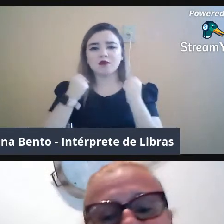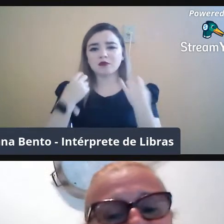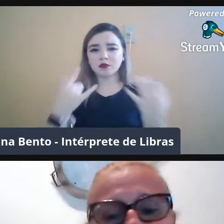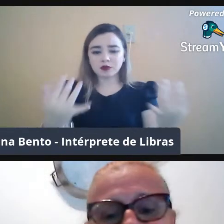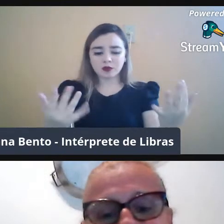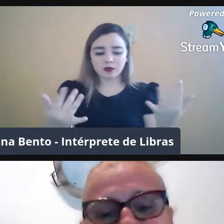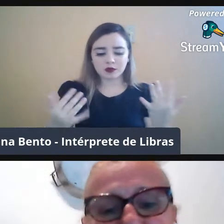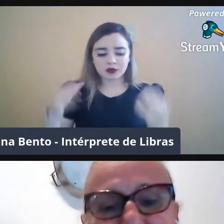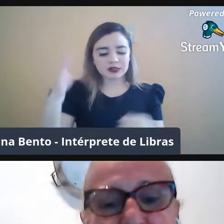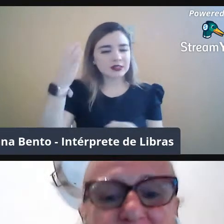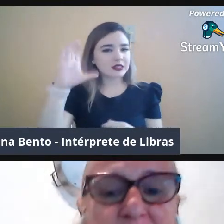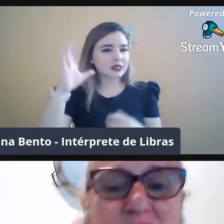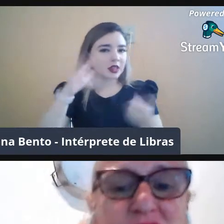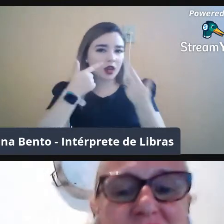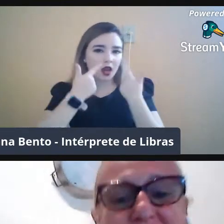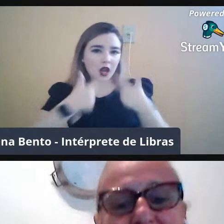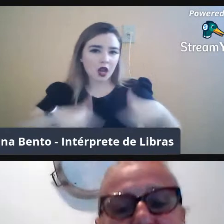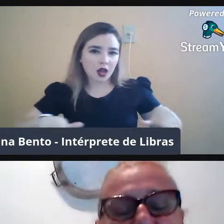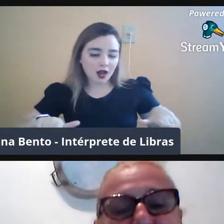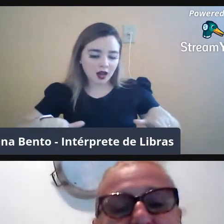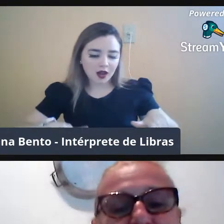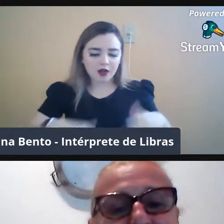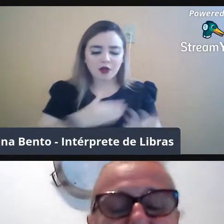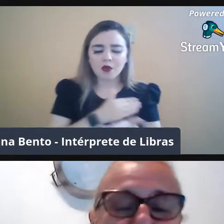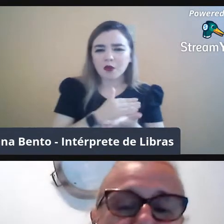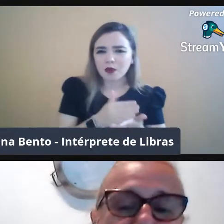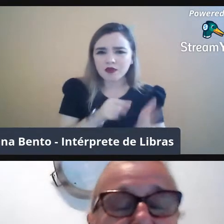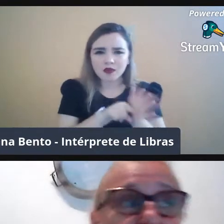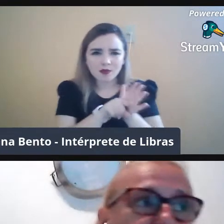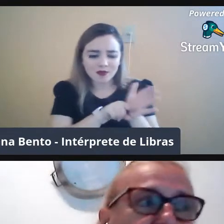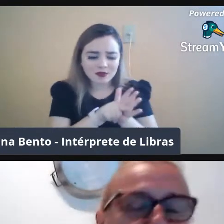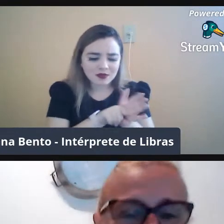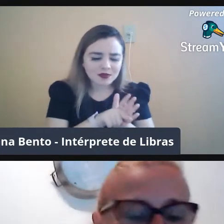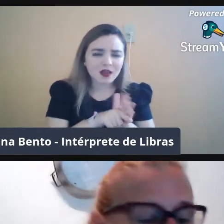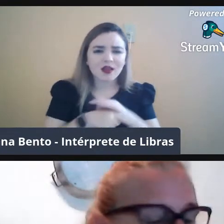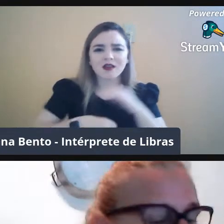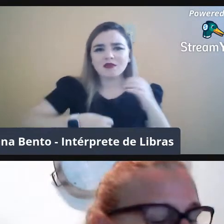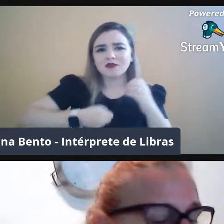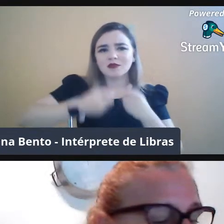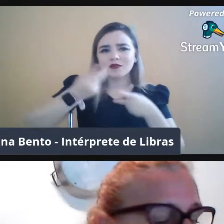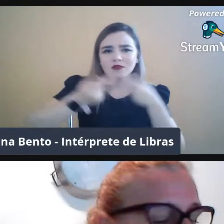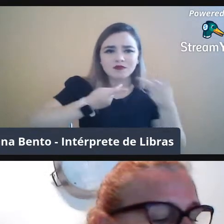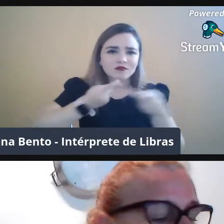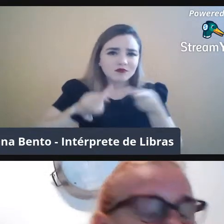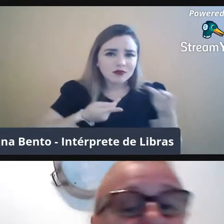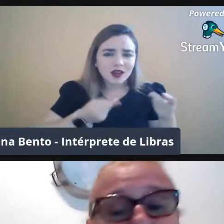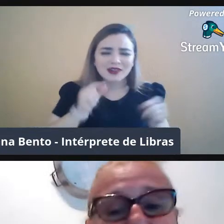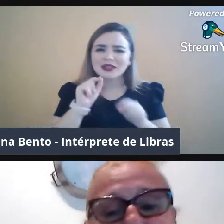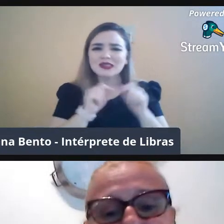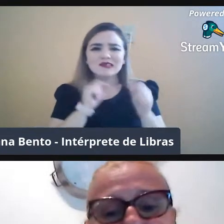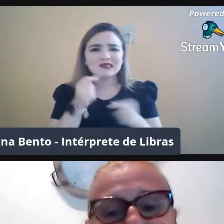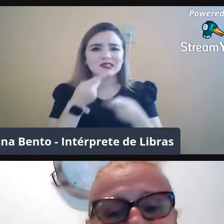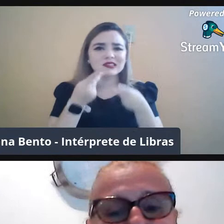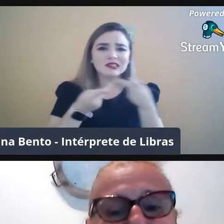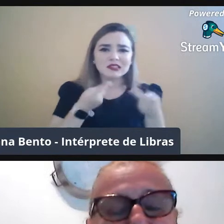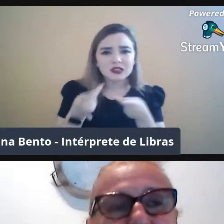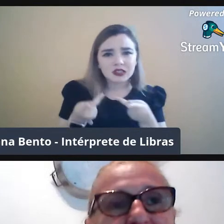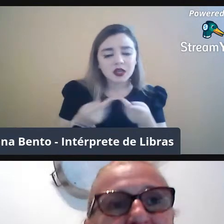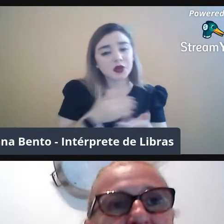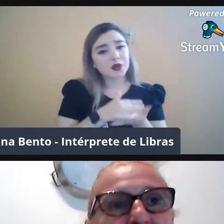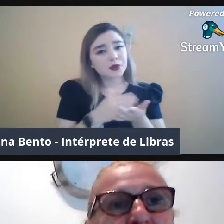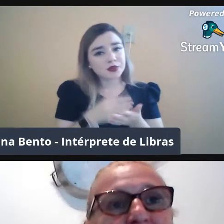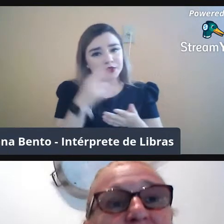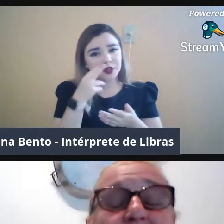eu estava até, a gente começa a pesquisar, como a gente vai falar, a gente fica assim, ah, o que, que eu vou falar? Aí eu comecei a ver um tema, acho que eu vi